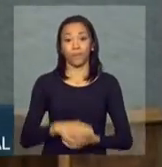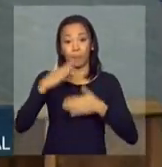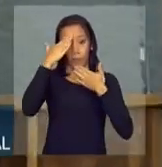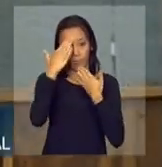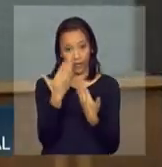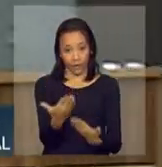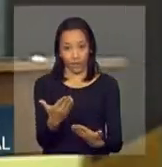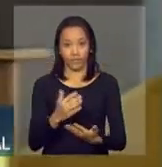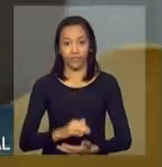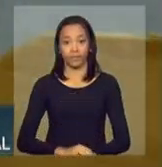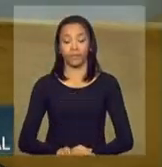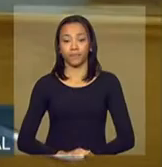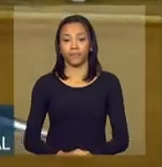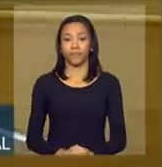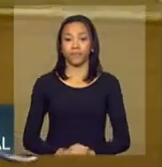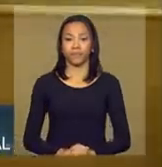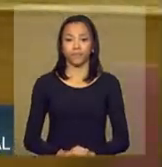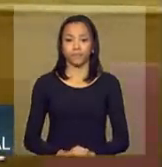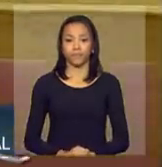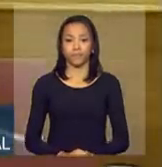Silvino.